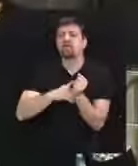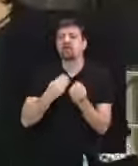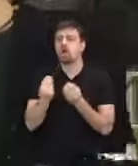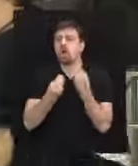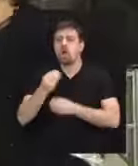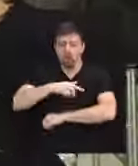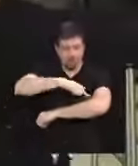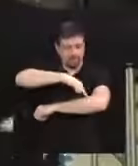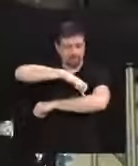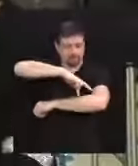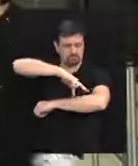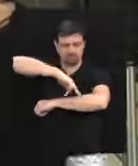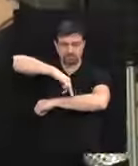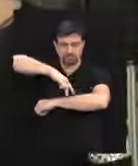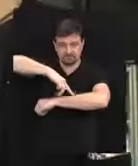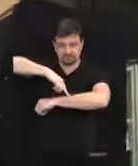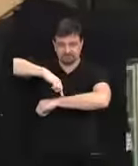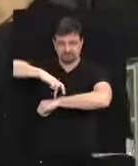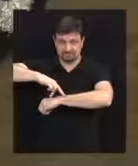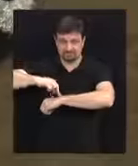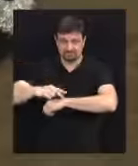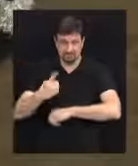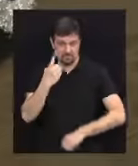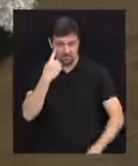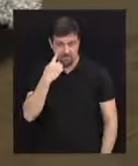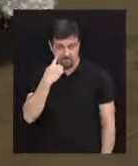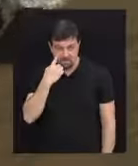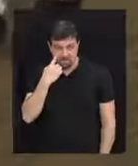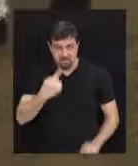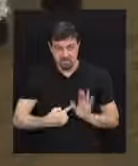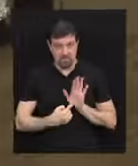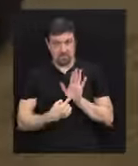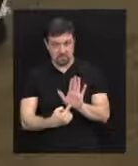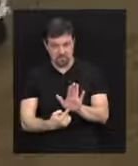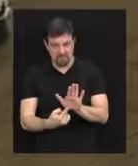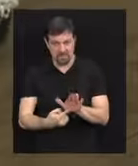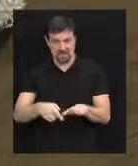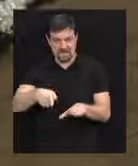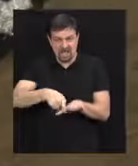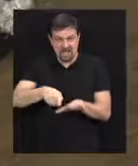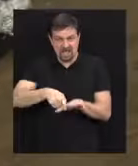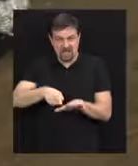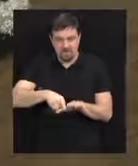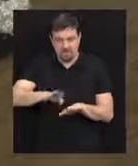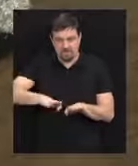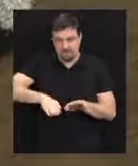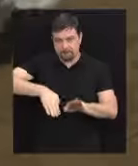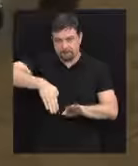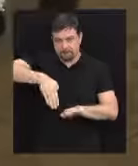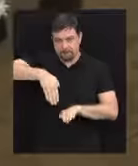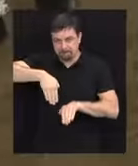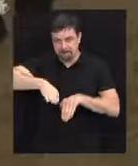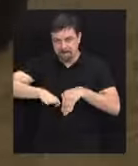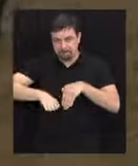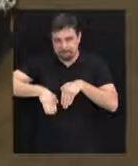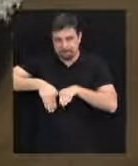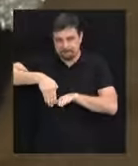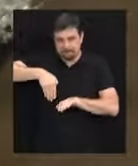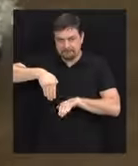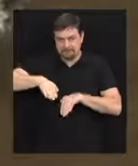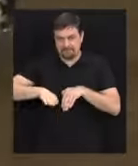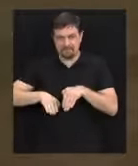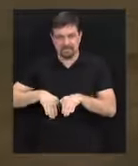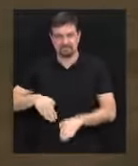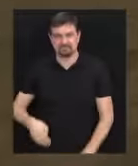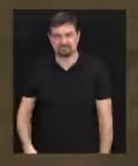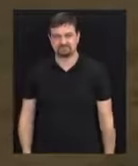Medo do moonwalk? Moonwalk, assim, é leveza, é o apoio na ponta do pé, tirar o peso do calcanhar. Então você